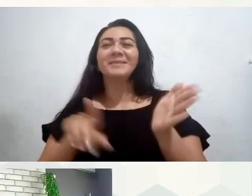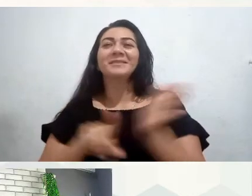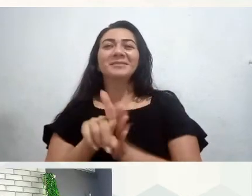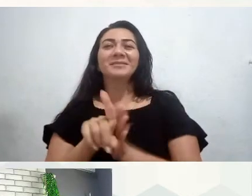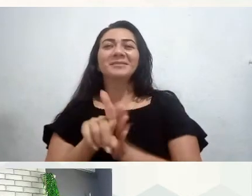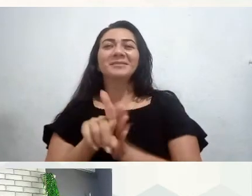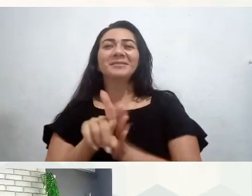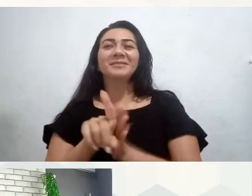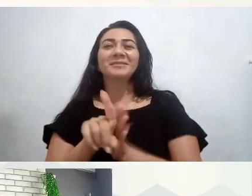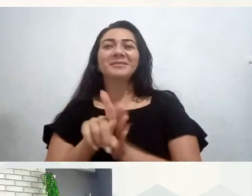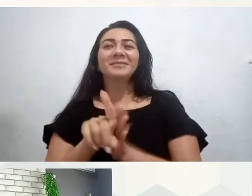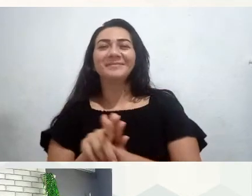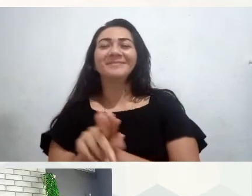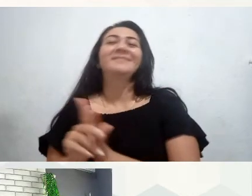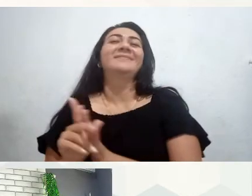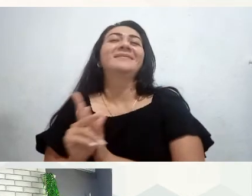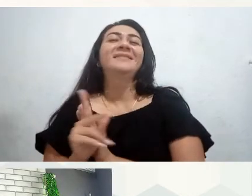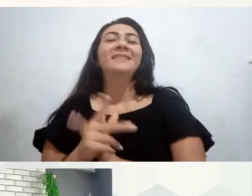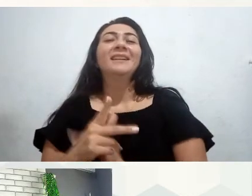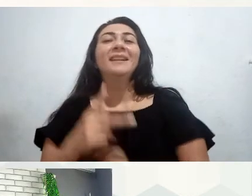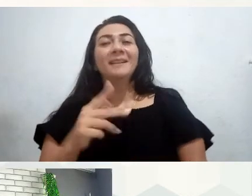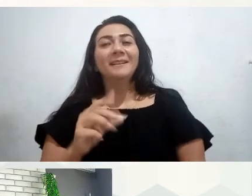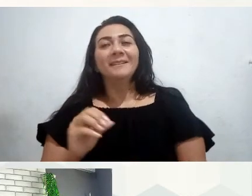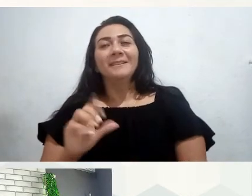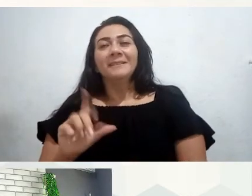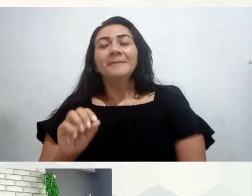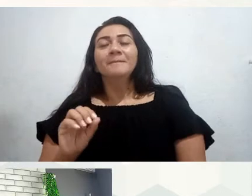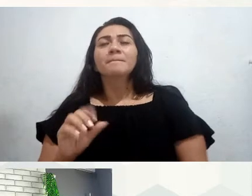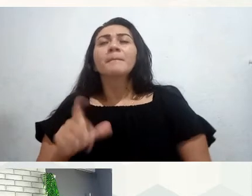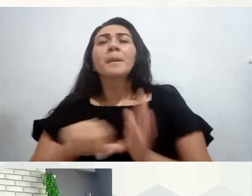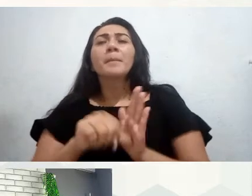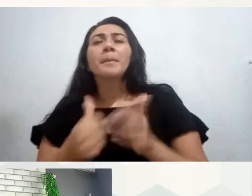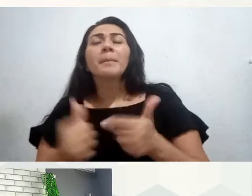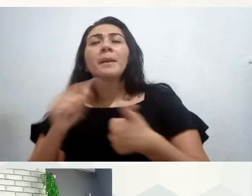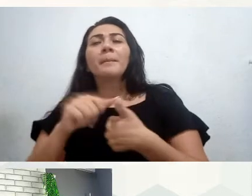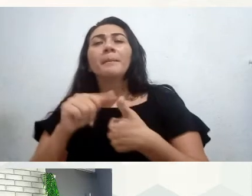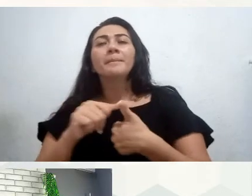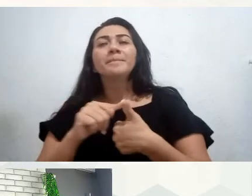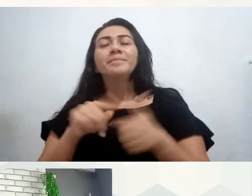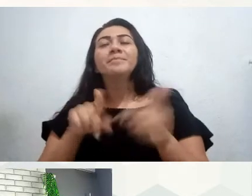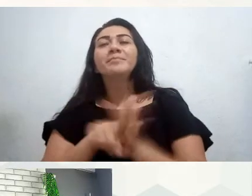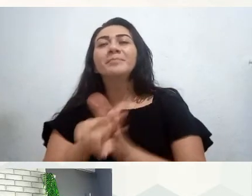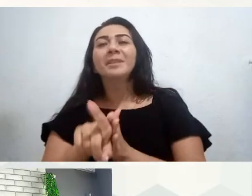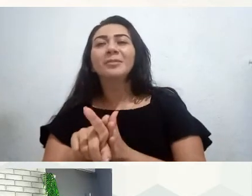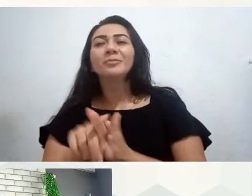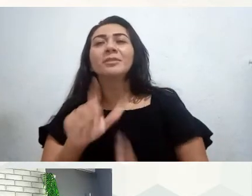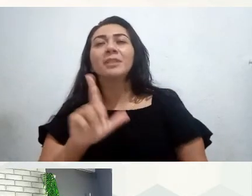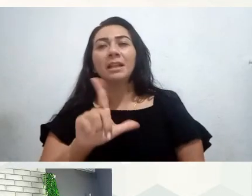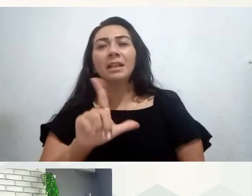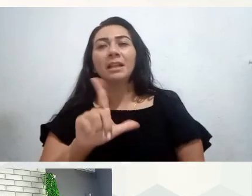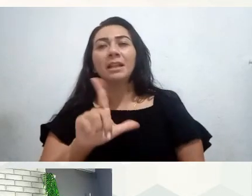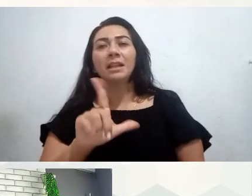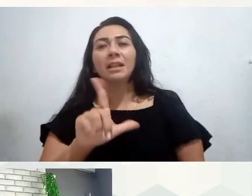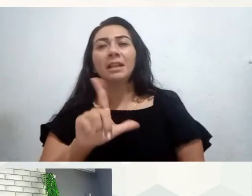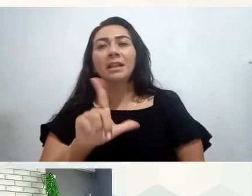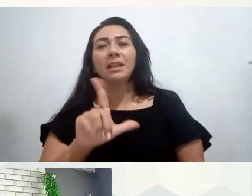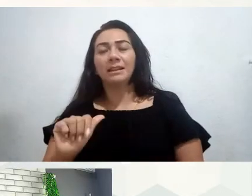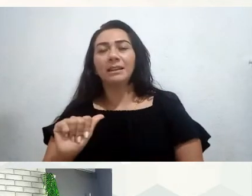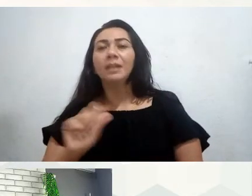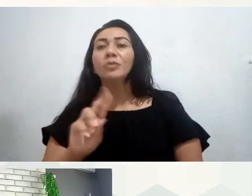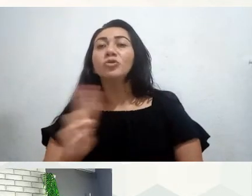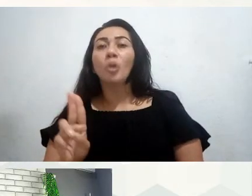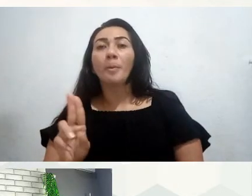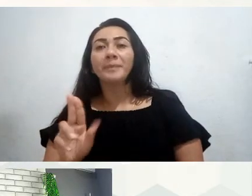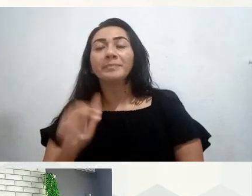A Linda faz a seguinte pergunta. Oi, gostaria de saber, esse planejamento também pode ser utilizado